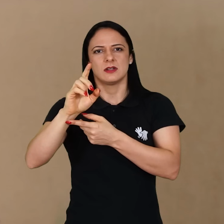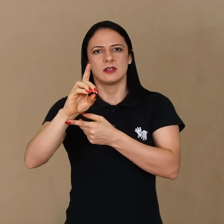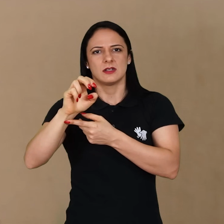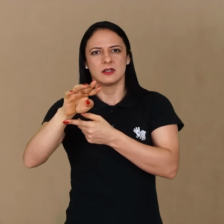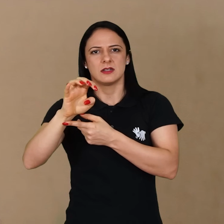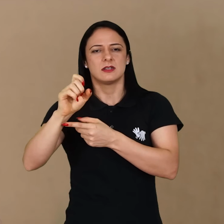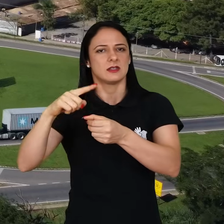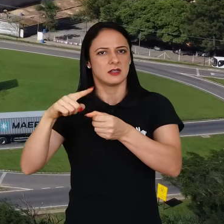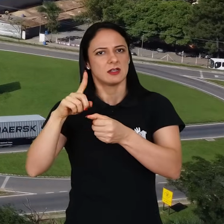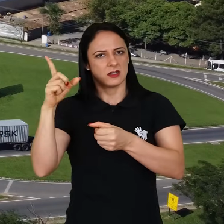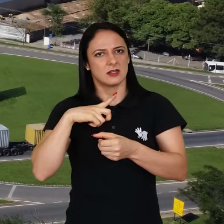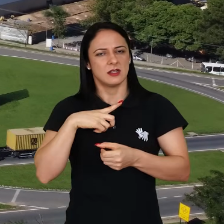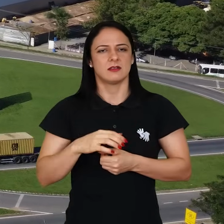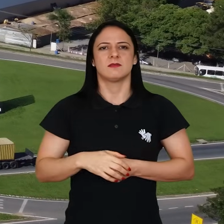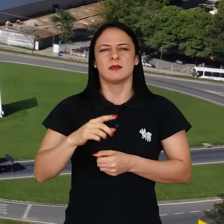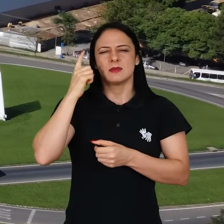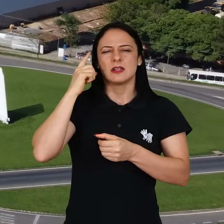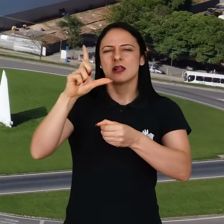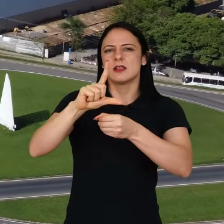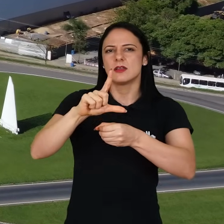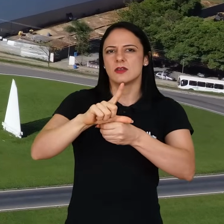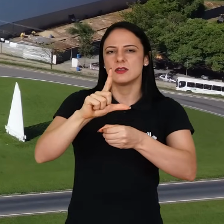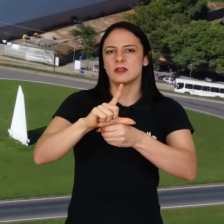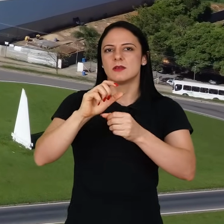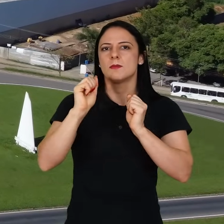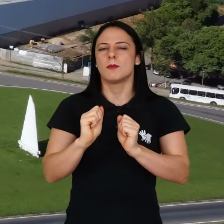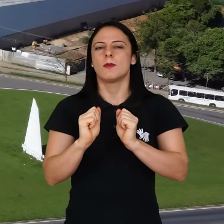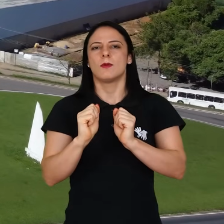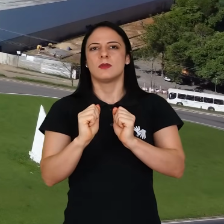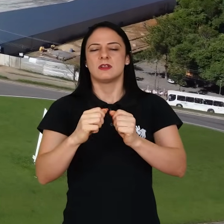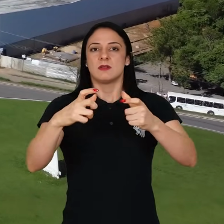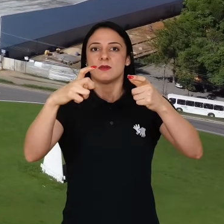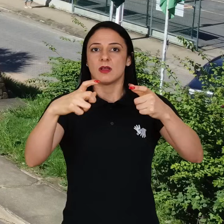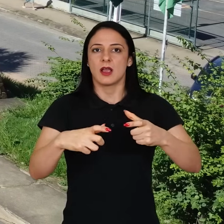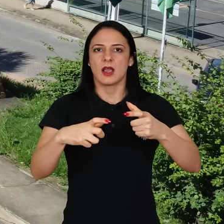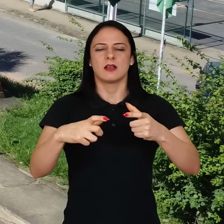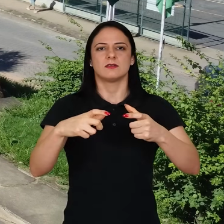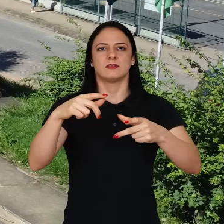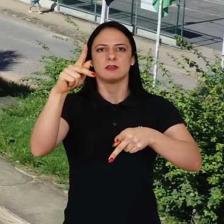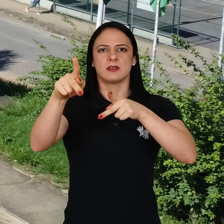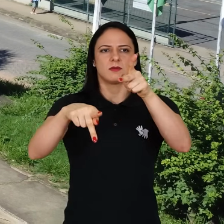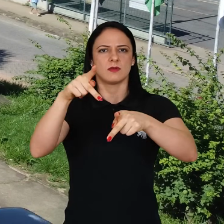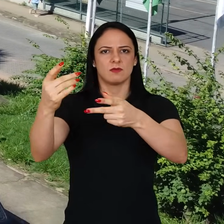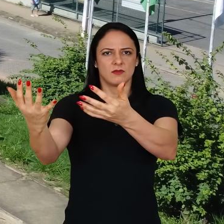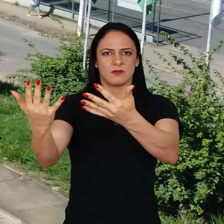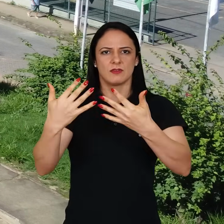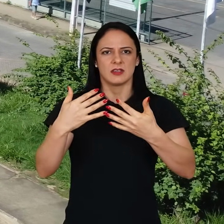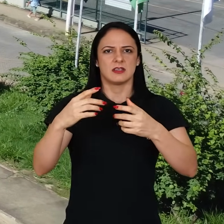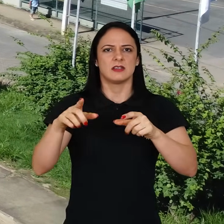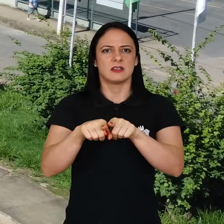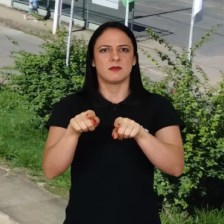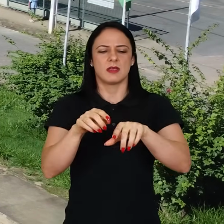um turista hoje. Se a gente pensar que Leopoldina pode servir de polo receptivo para